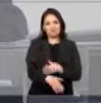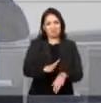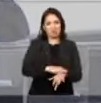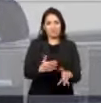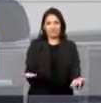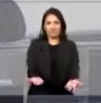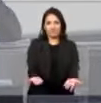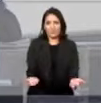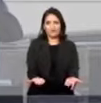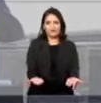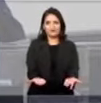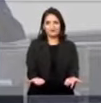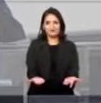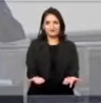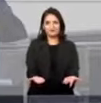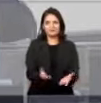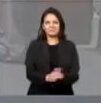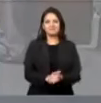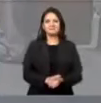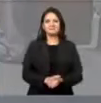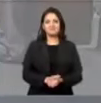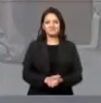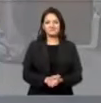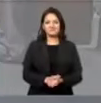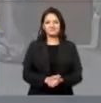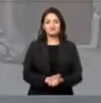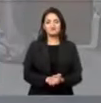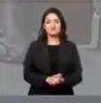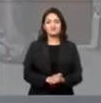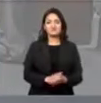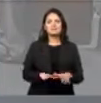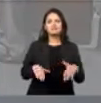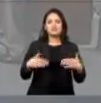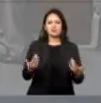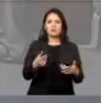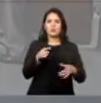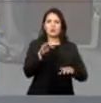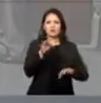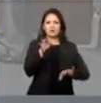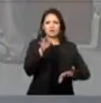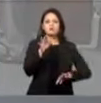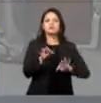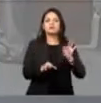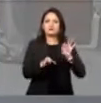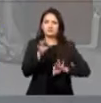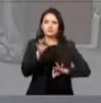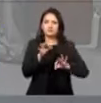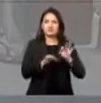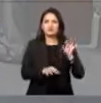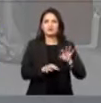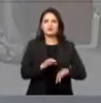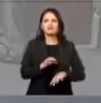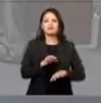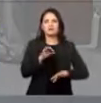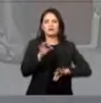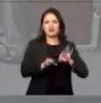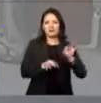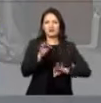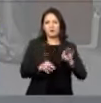E devemos isso a esse tribunal de tantas tradições e